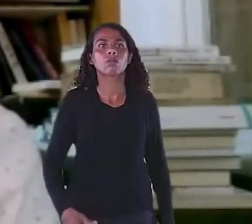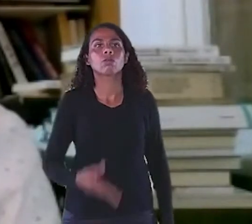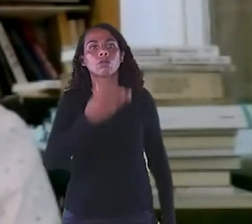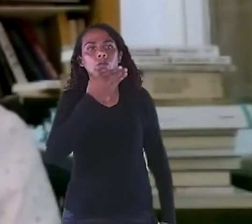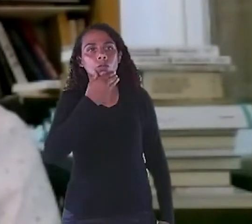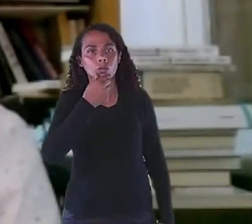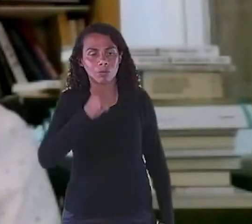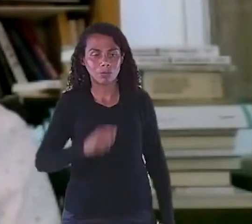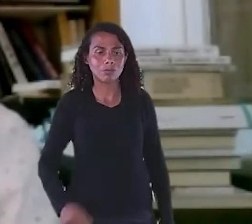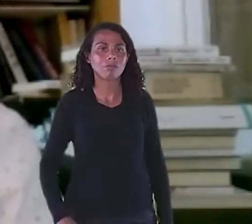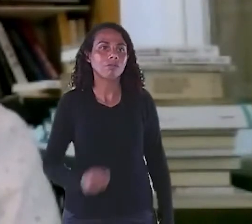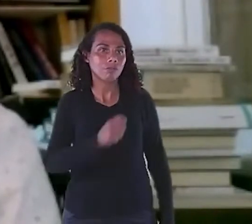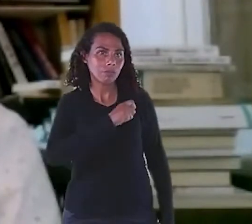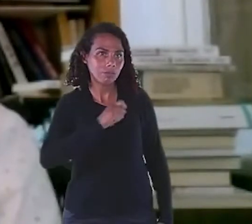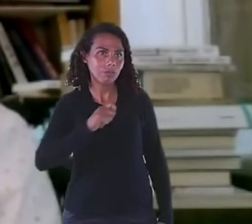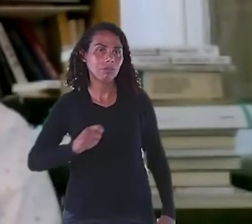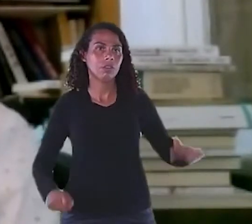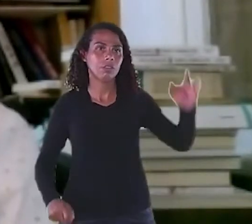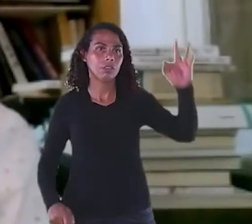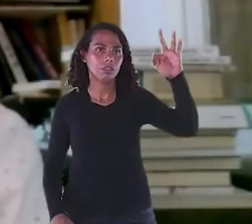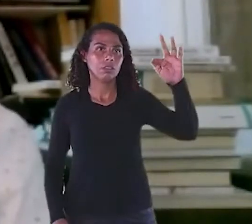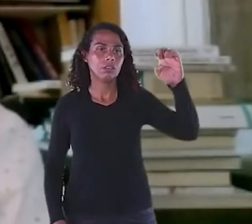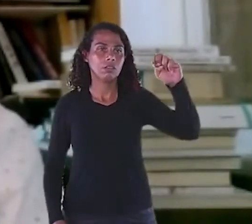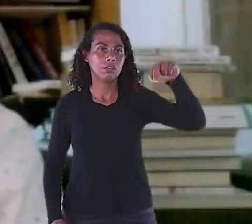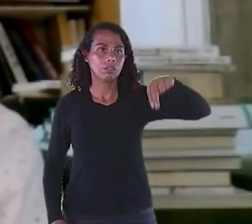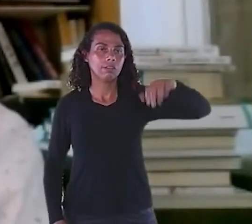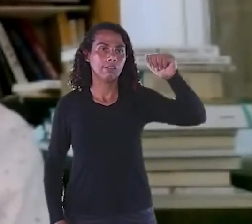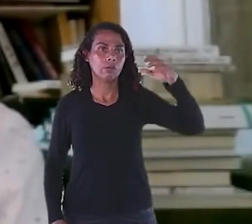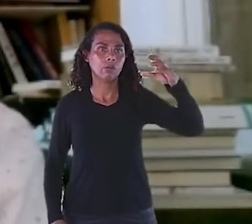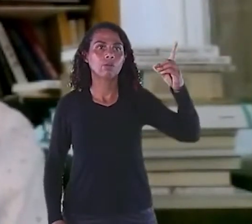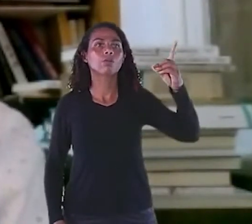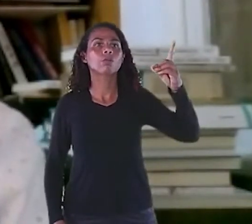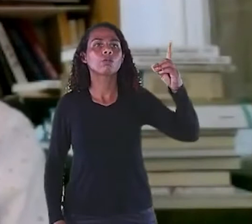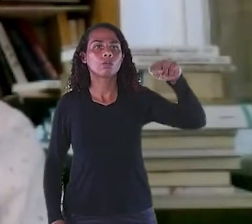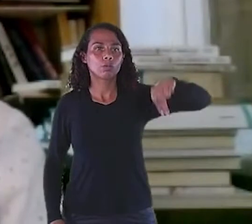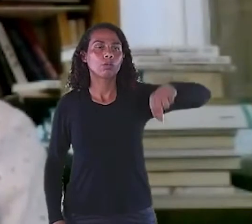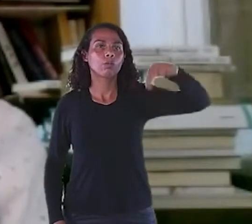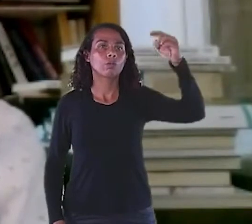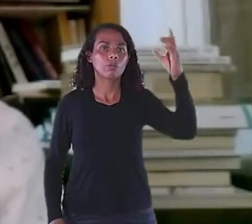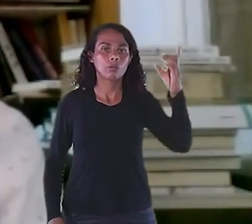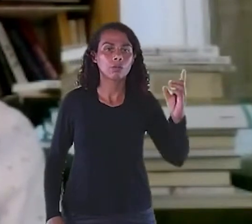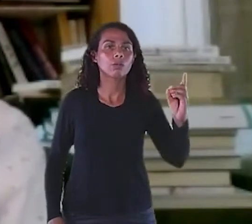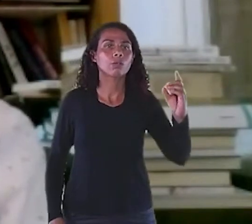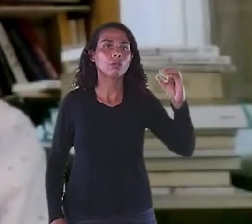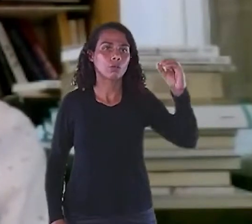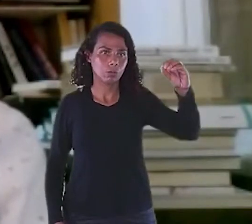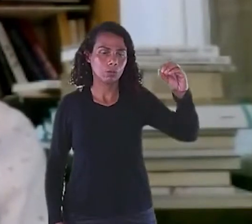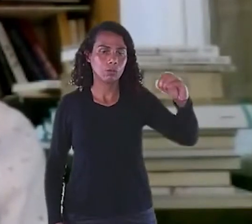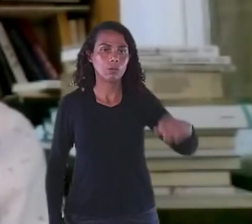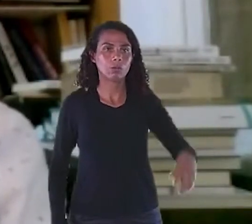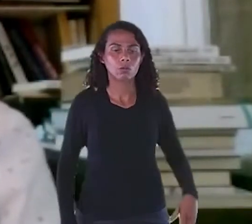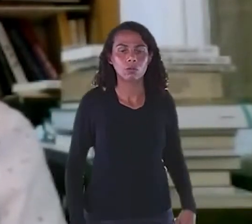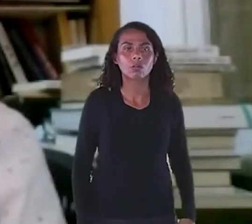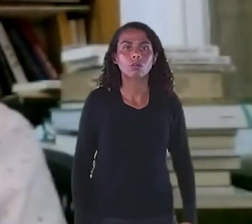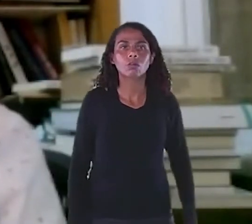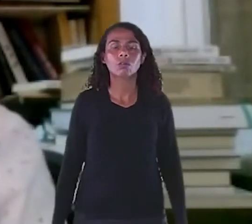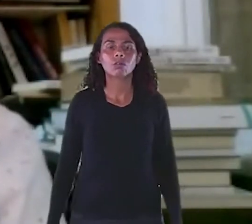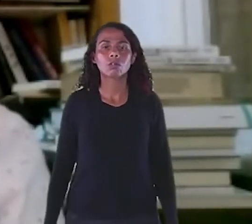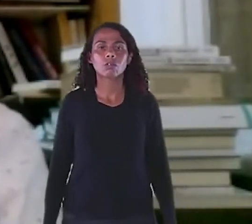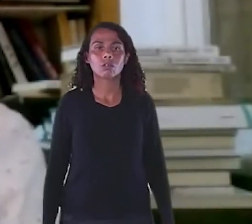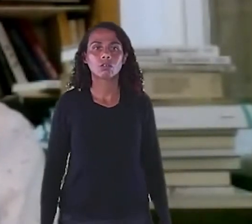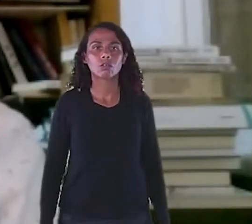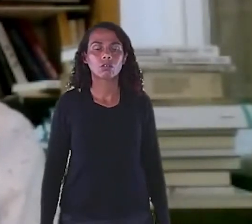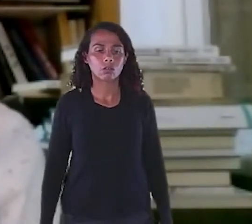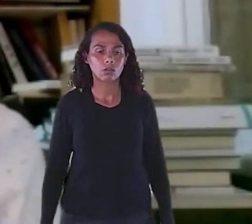e tinha sido técnico de basquete do meu pai no Minas Tênis, né? Eu peguei o livro do irmão do Dr. Gerson, que